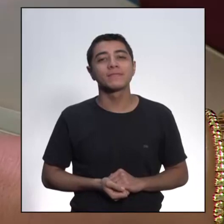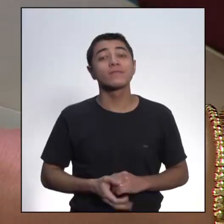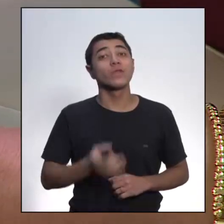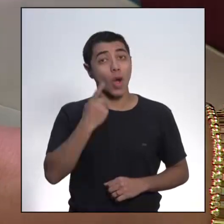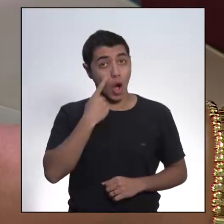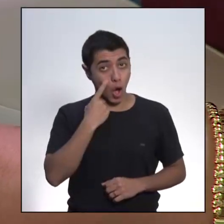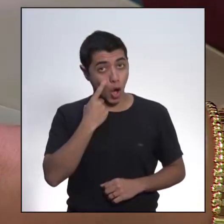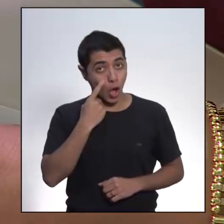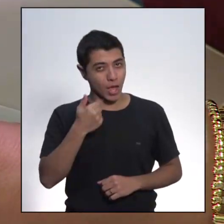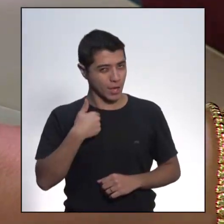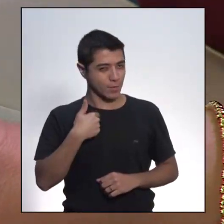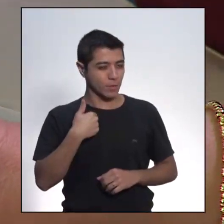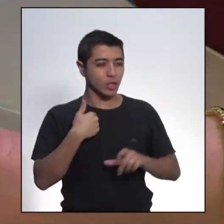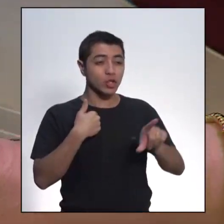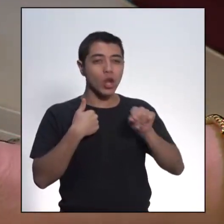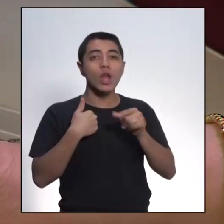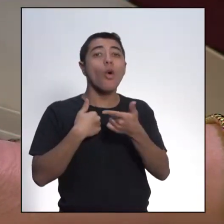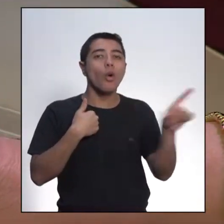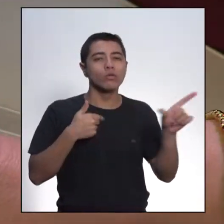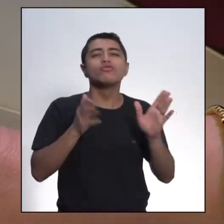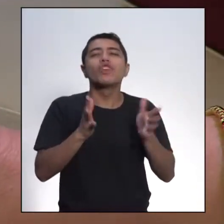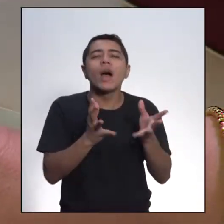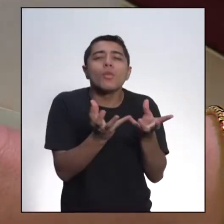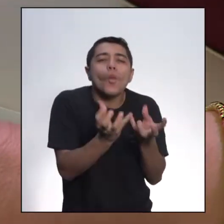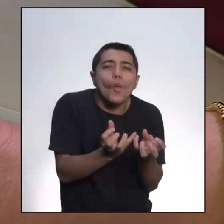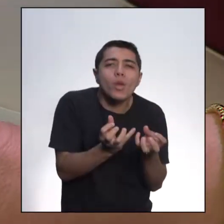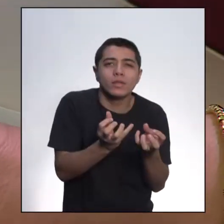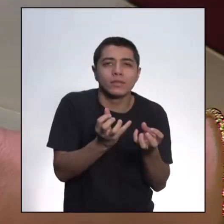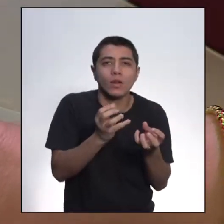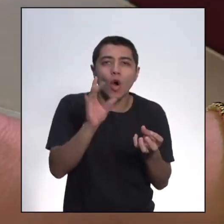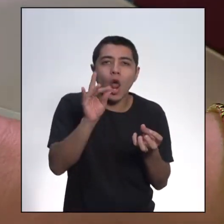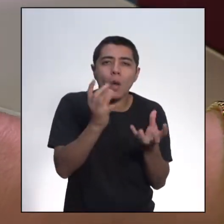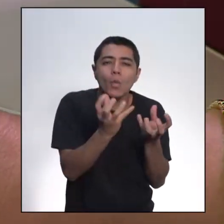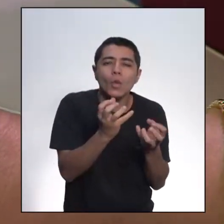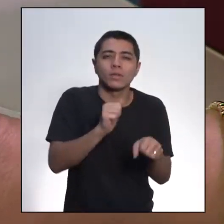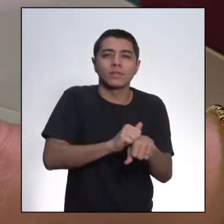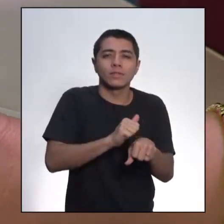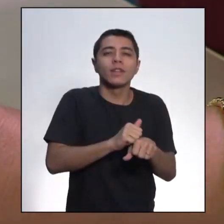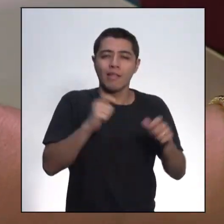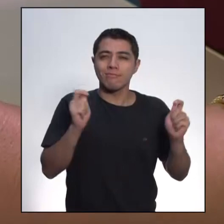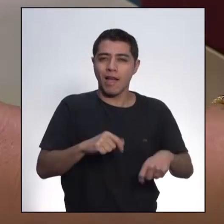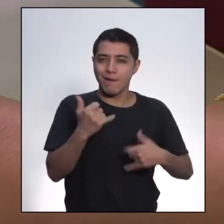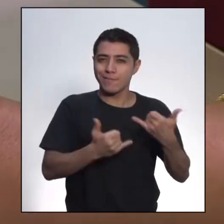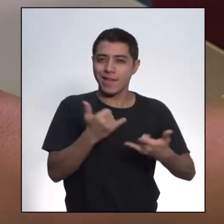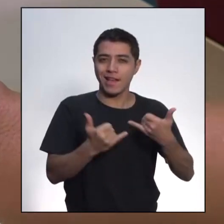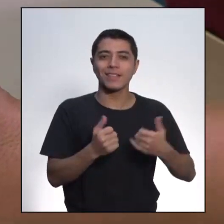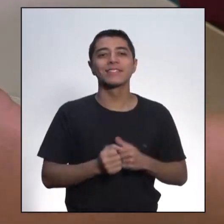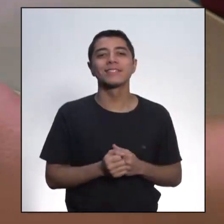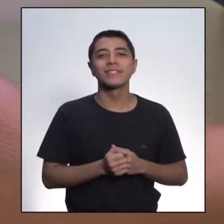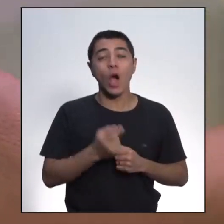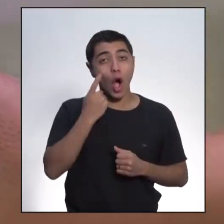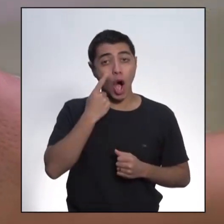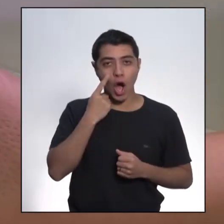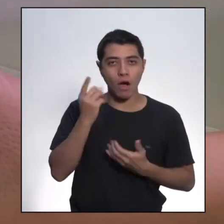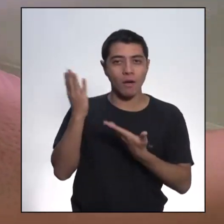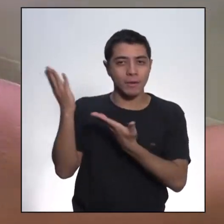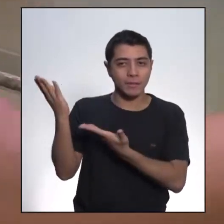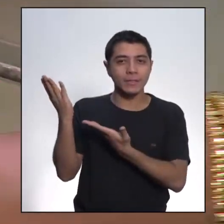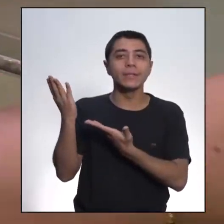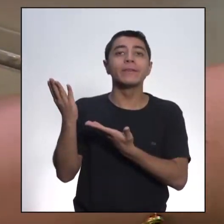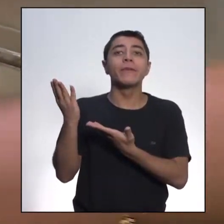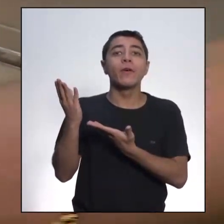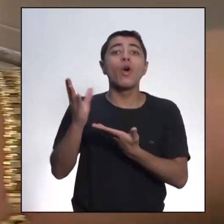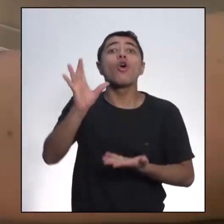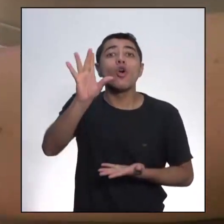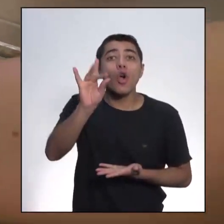sequinho para a gente poder brincar, né, um pouquinho. Ó. A rodinha está girando. Aqui, ó, ele está bem sequinho. Eu passei bastante cola quente para ele ficar bem